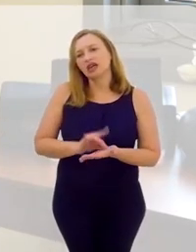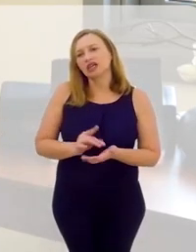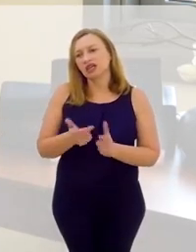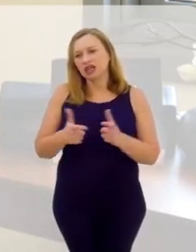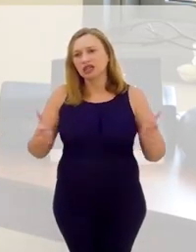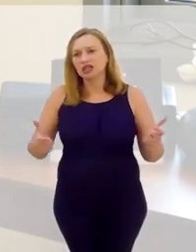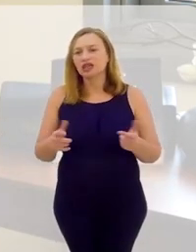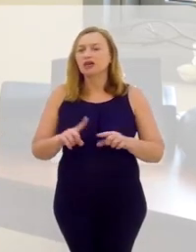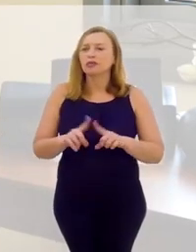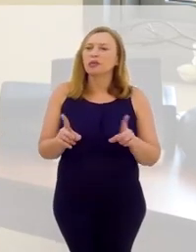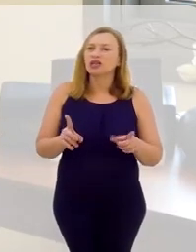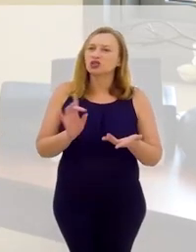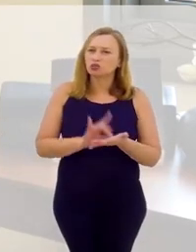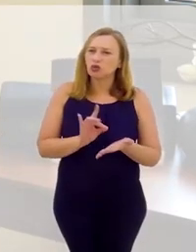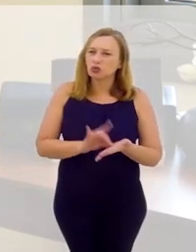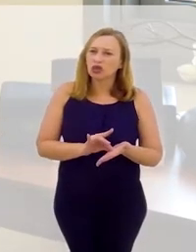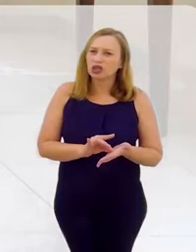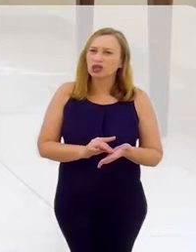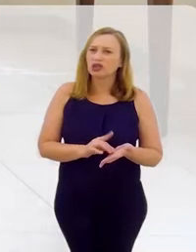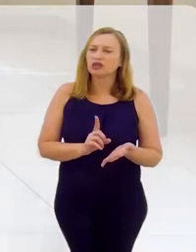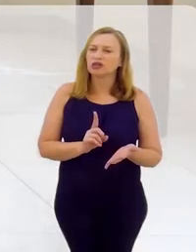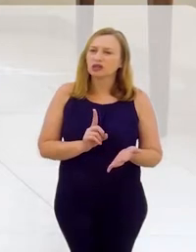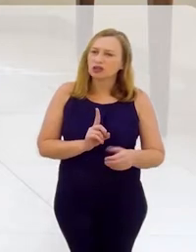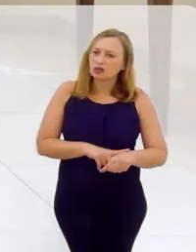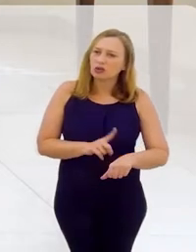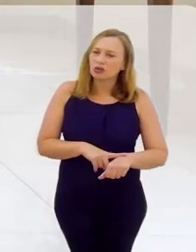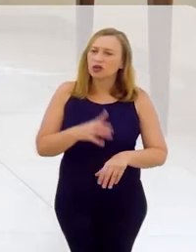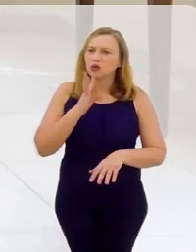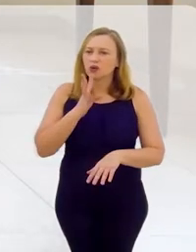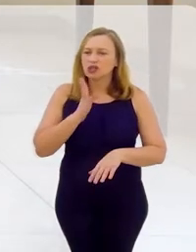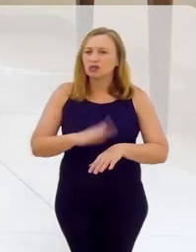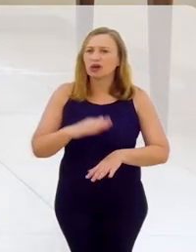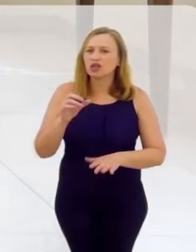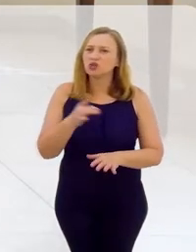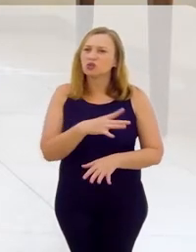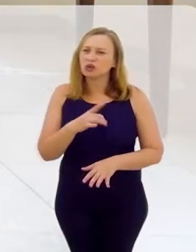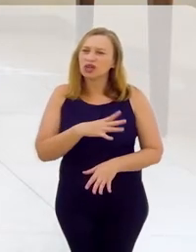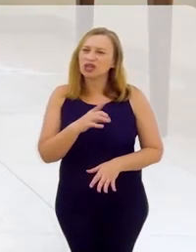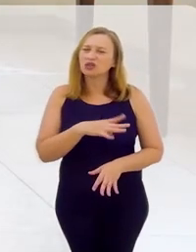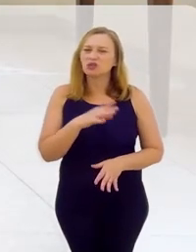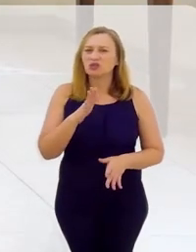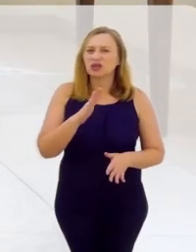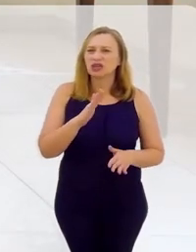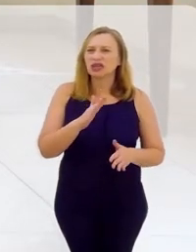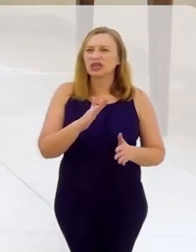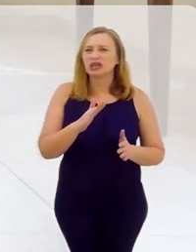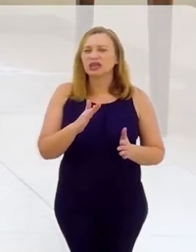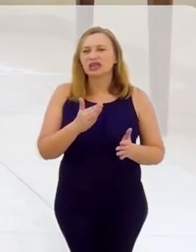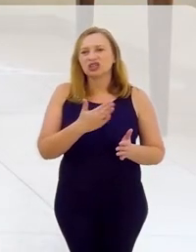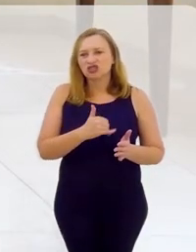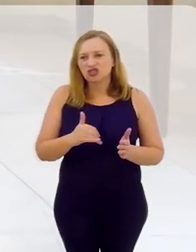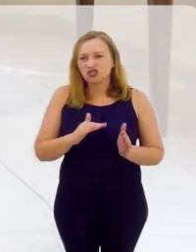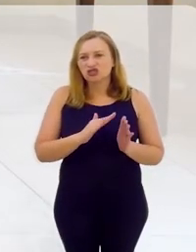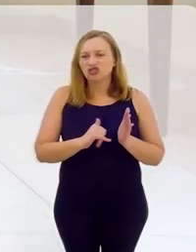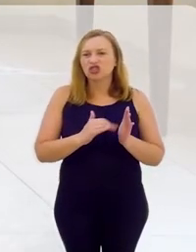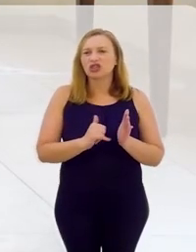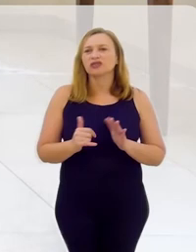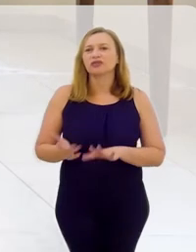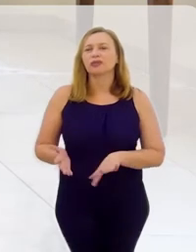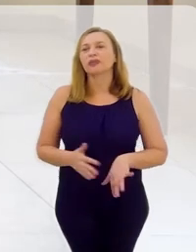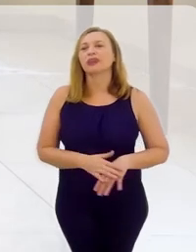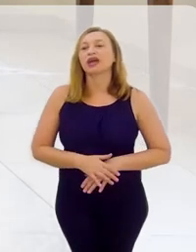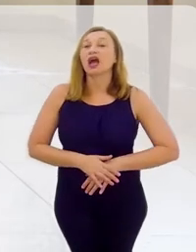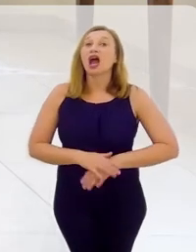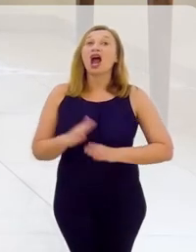então criavam várias coisas sobre a igreja, mas a partir do momento que ela passou a ser mais conhecida, esses mitos foram caindo, as pessoas foram vendo que era uma igreja... Eu